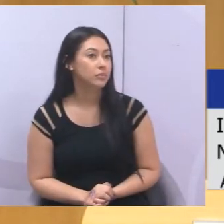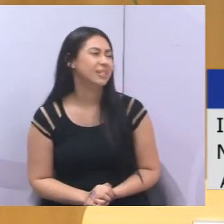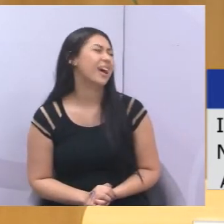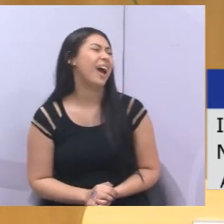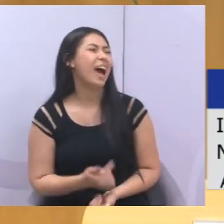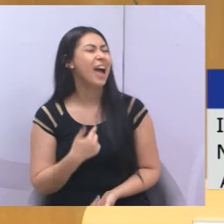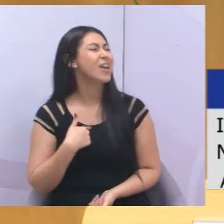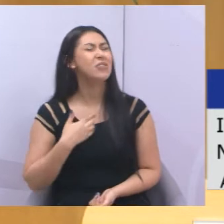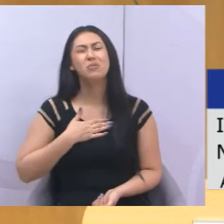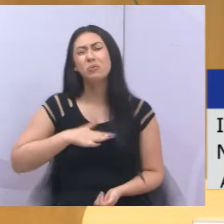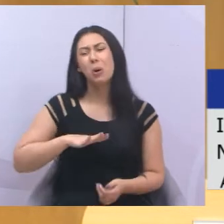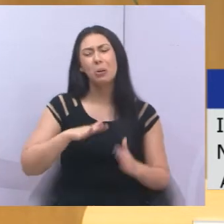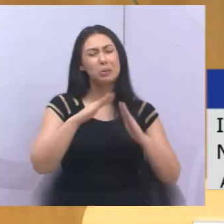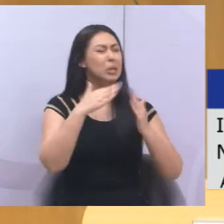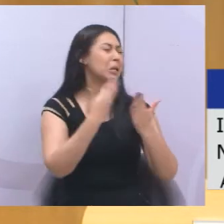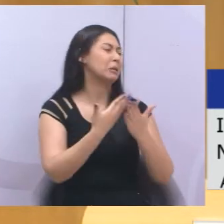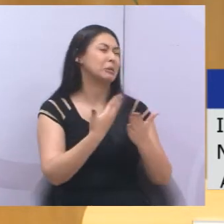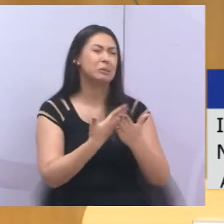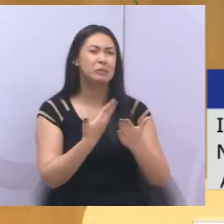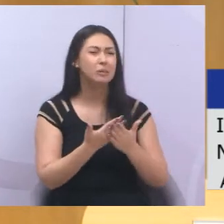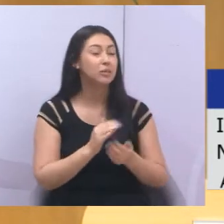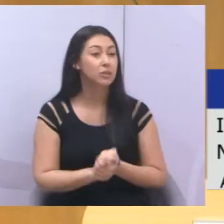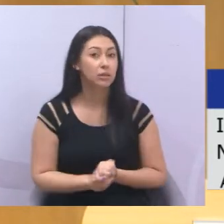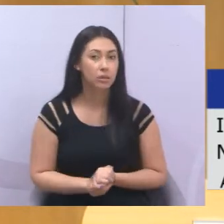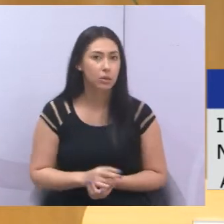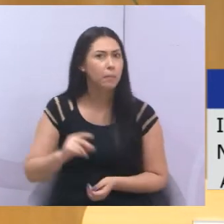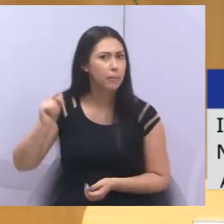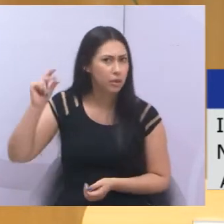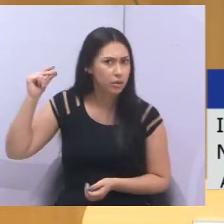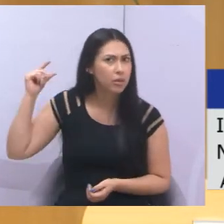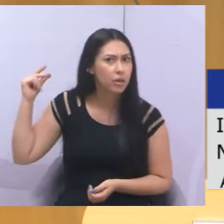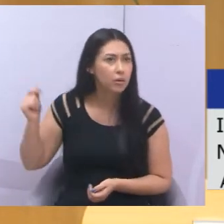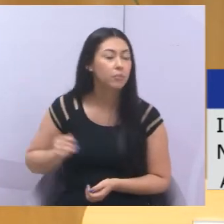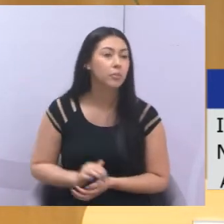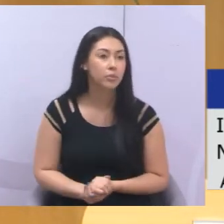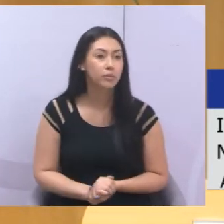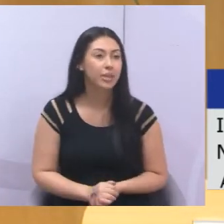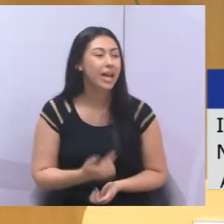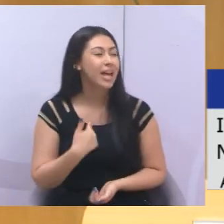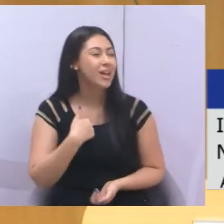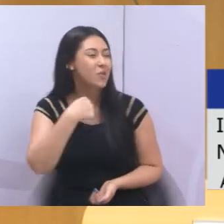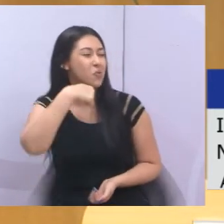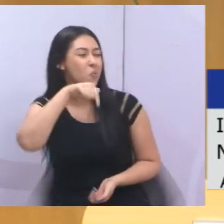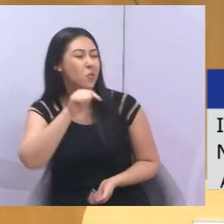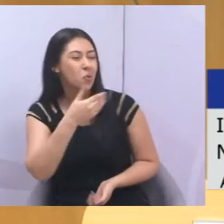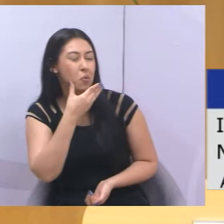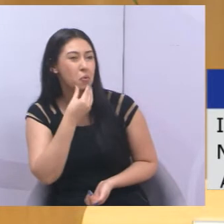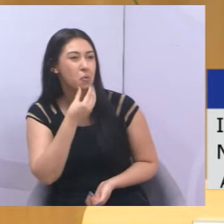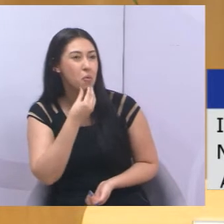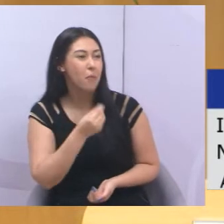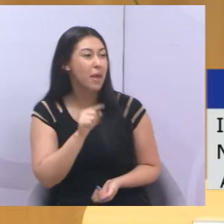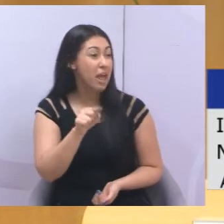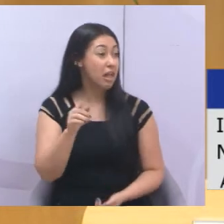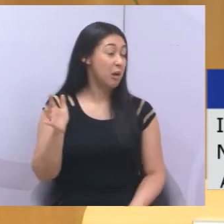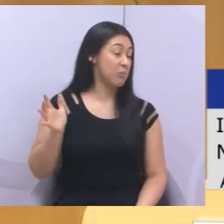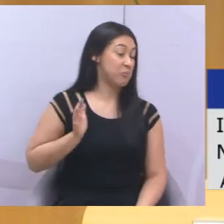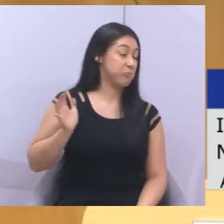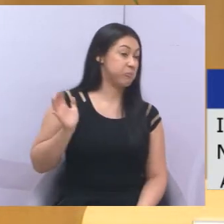mas eu não gosto de estudar, não. E eu isso há 20 anos atrás, hein? Eu tô saindo com um cara aí, o cara é